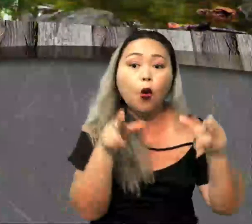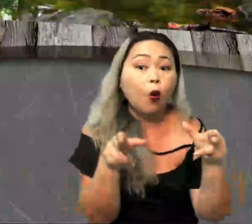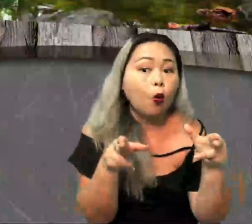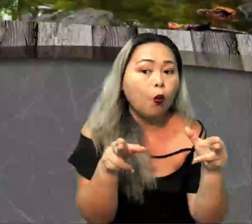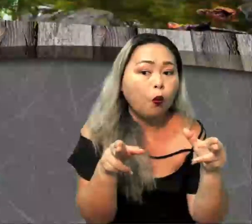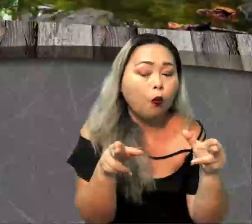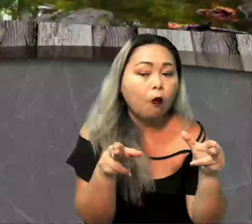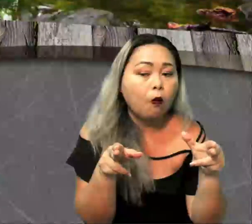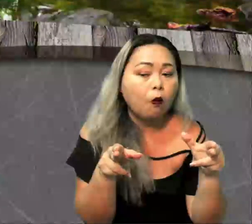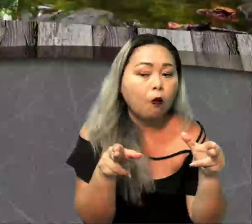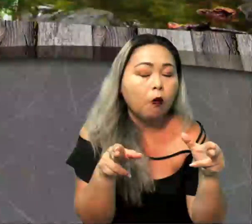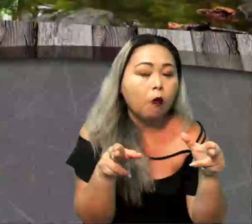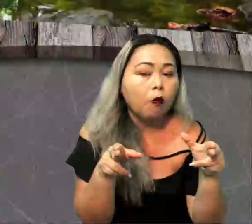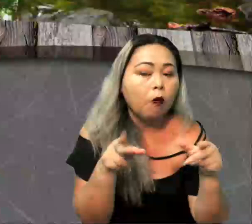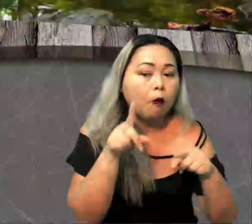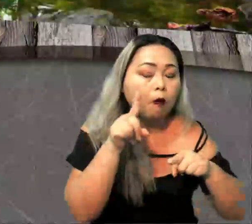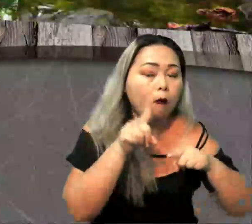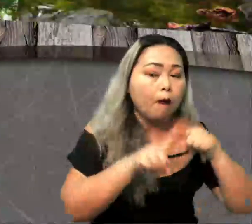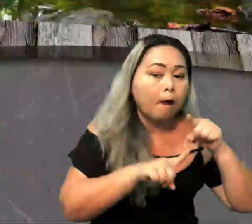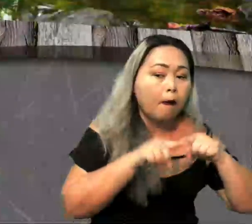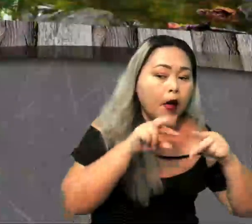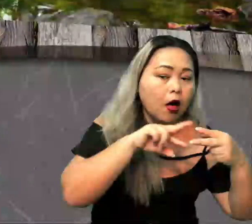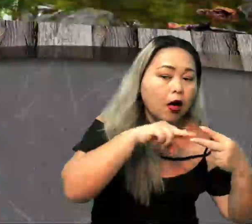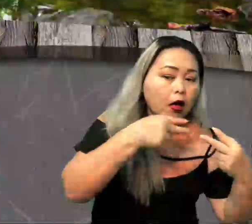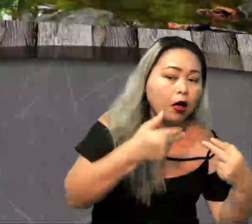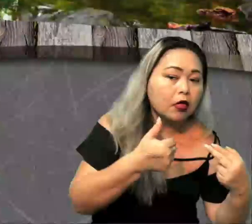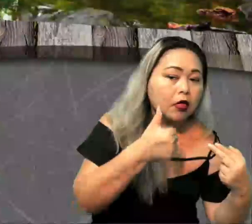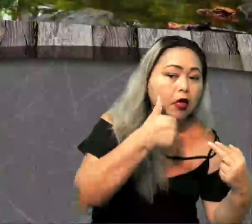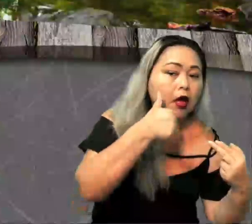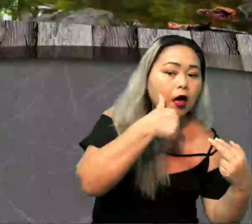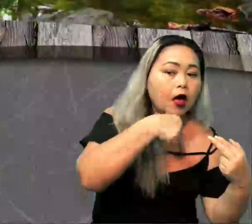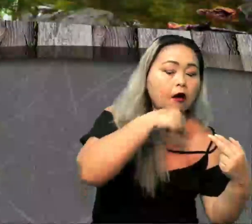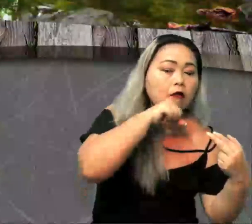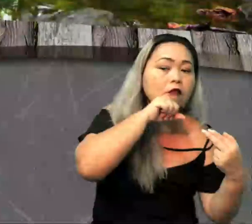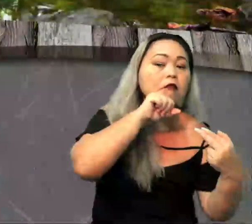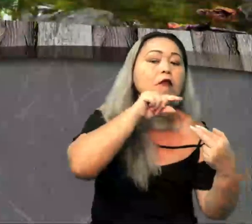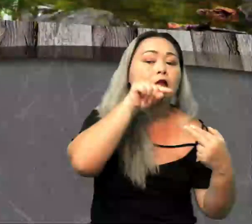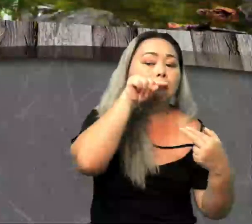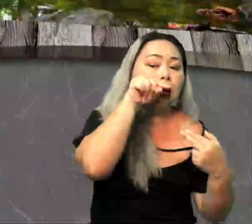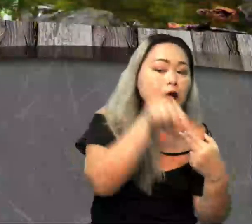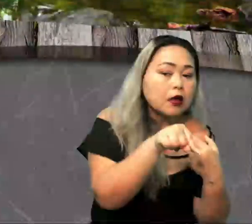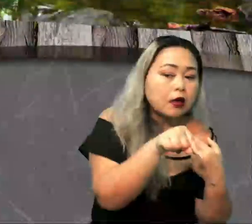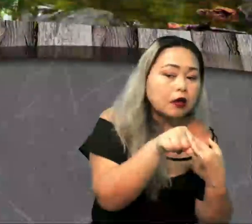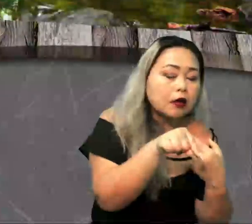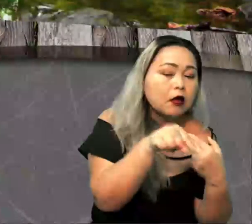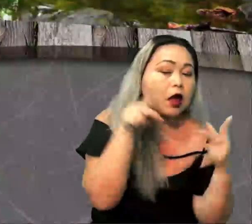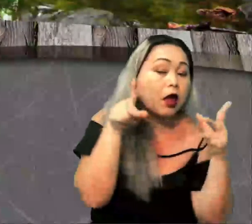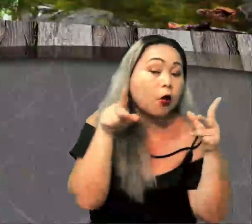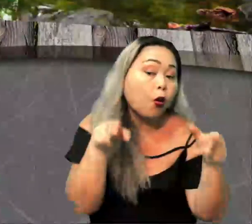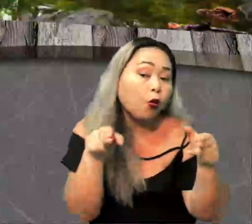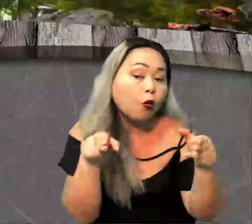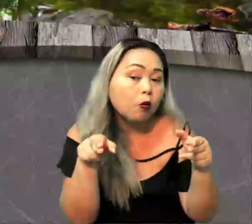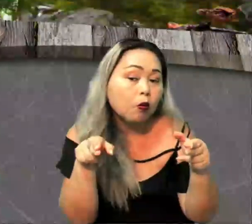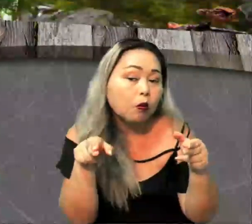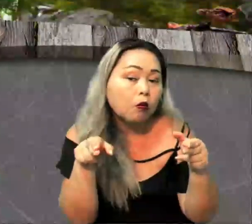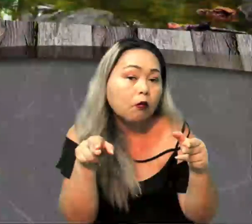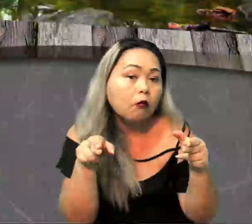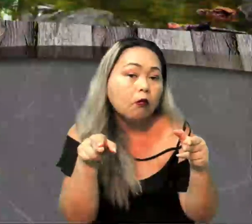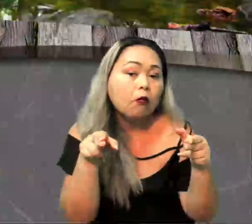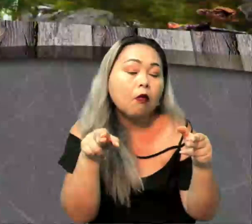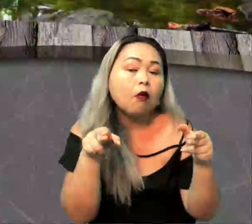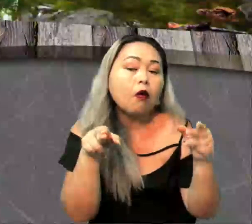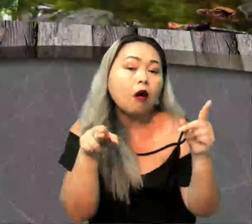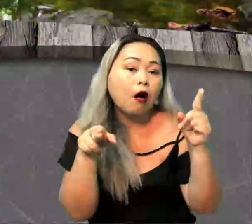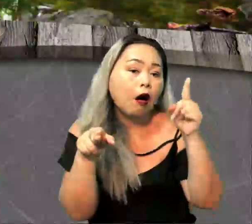idênticas. Ou seja, o material genético que estava na mãe está presente aqui. Elas são idênticas. Então, uma falha